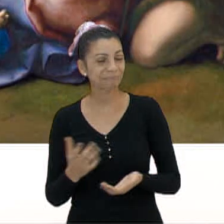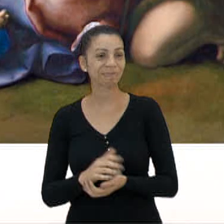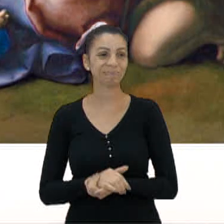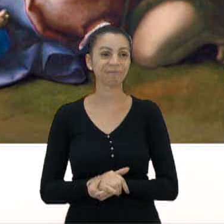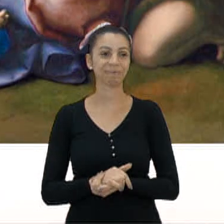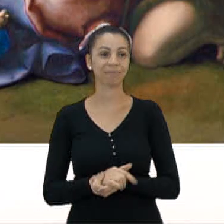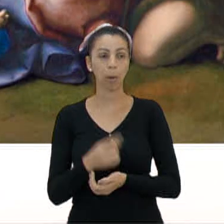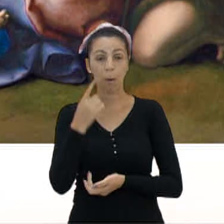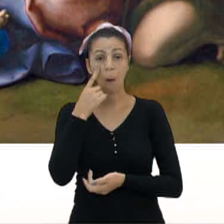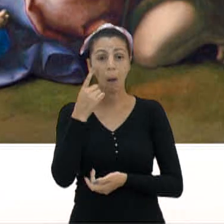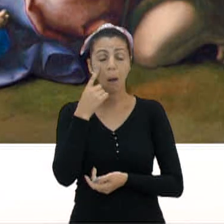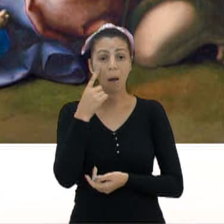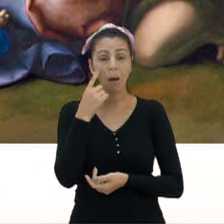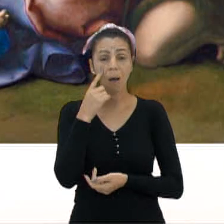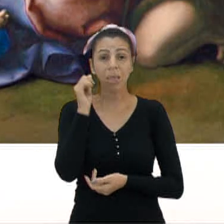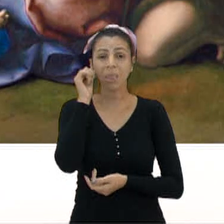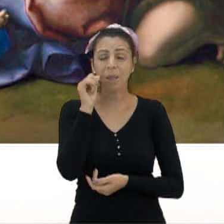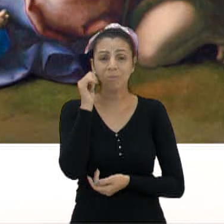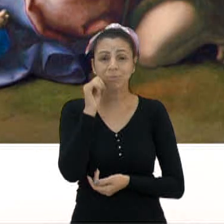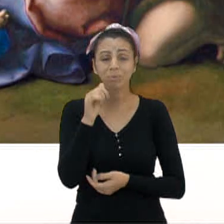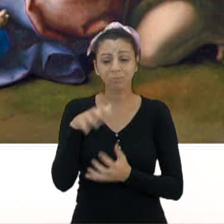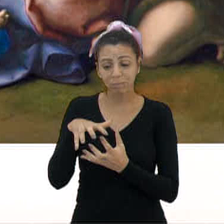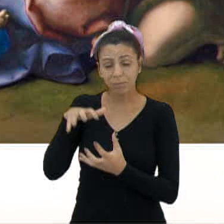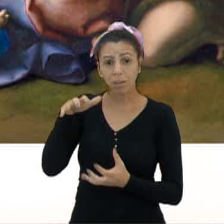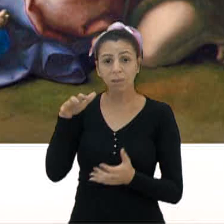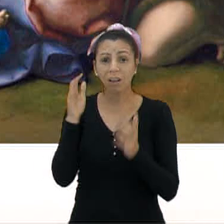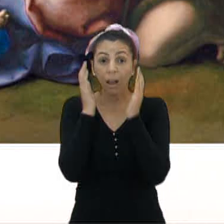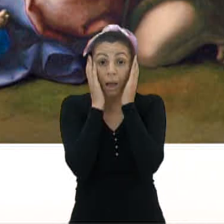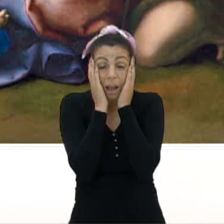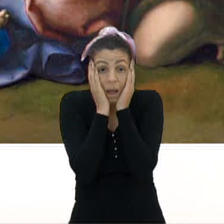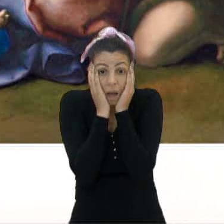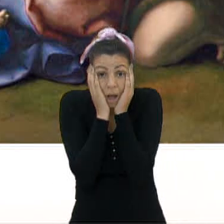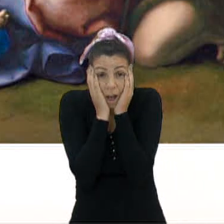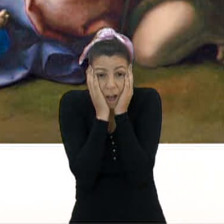então olha a cara aqui, ó. Olha da senhora. O da senhora eu acho maravilhoso.